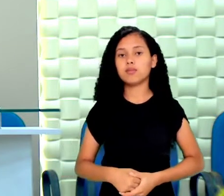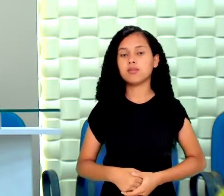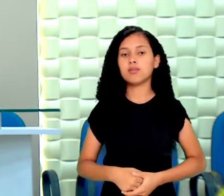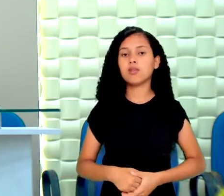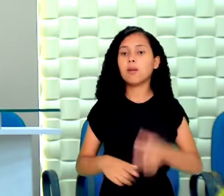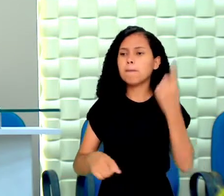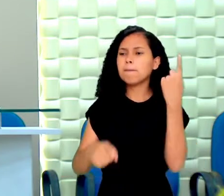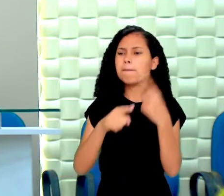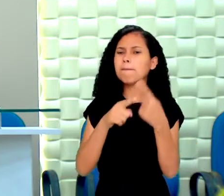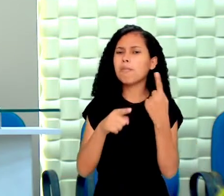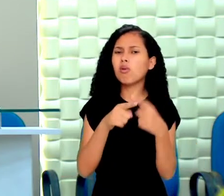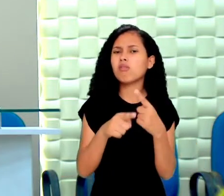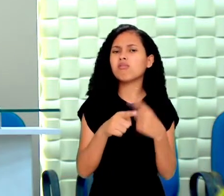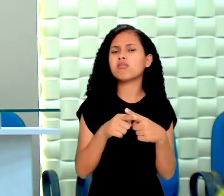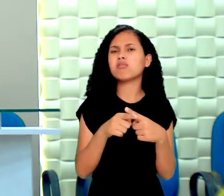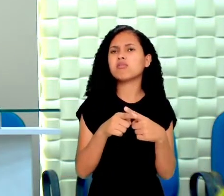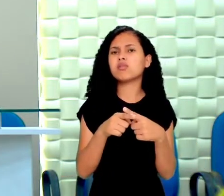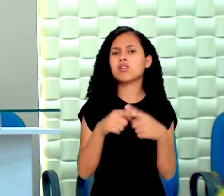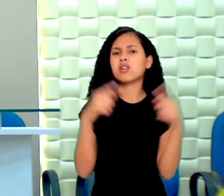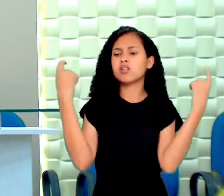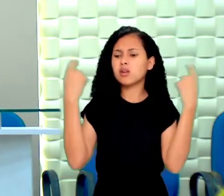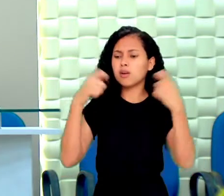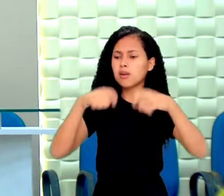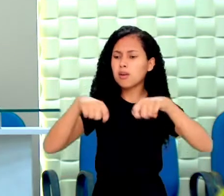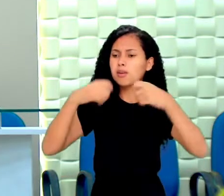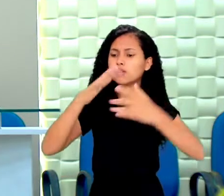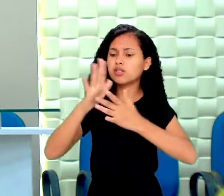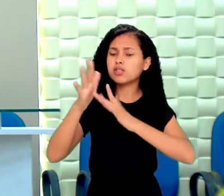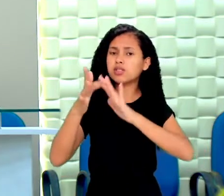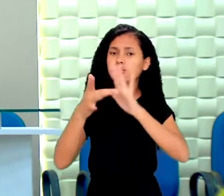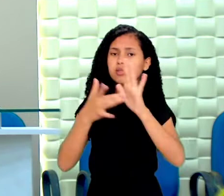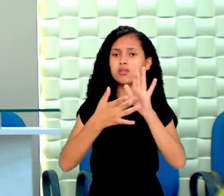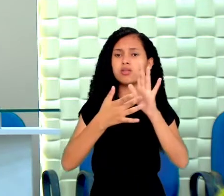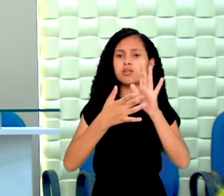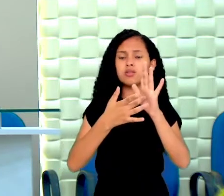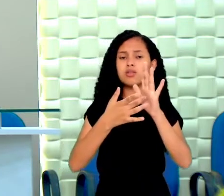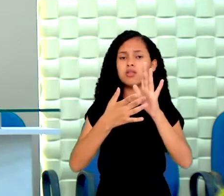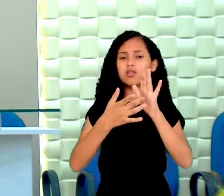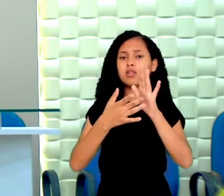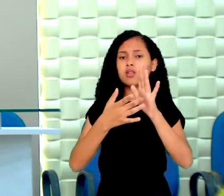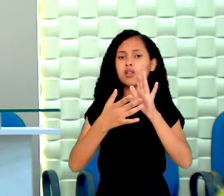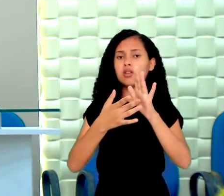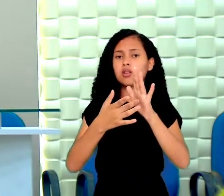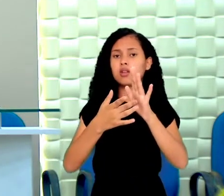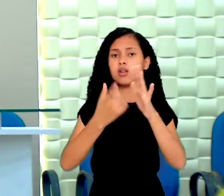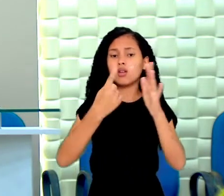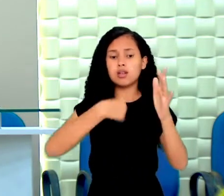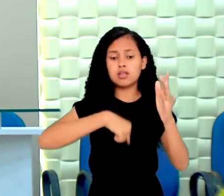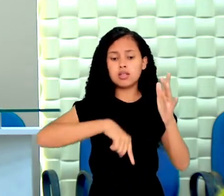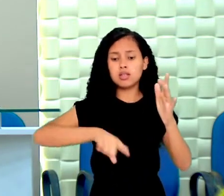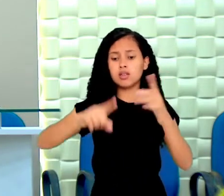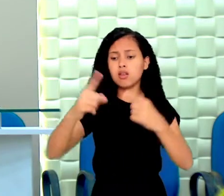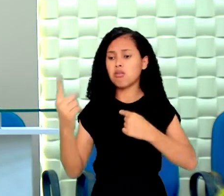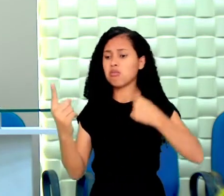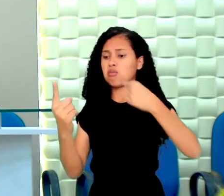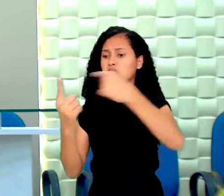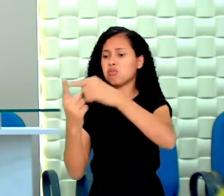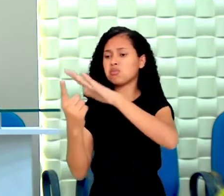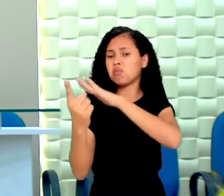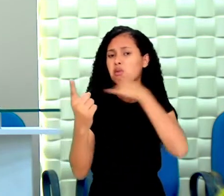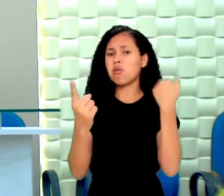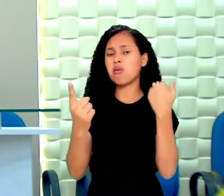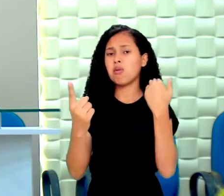Por que foi necessário Jesus subir àquela cruz? Por que